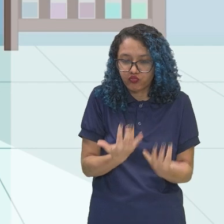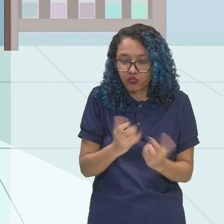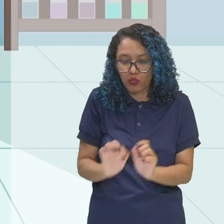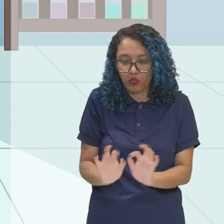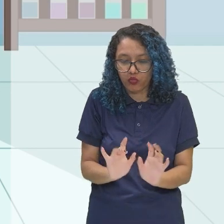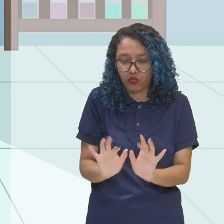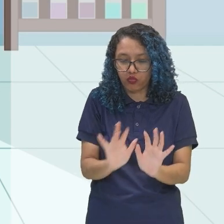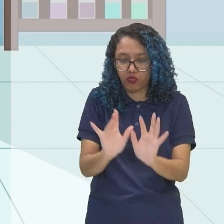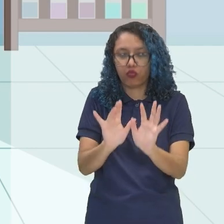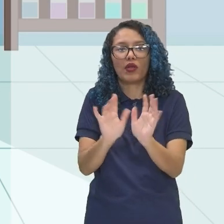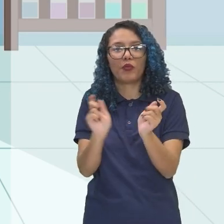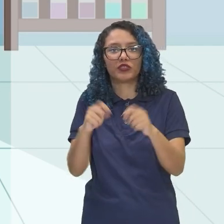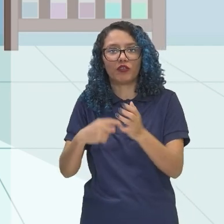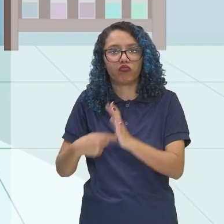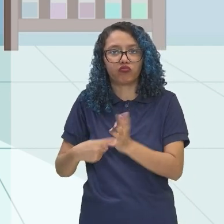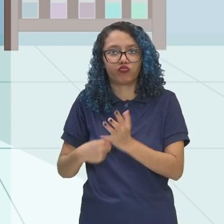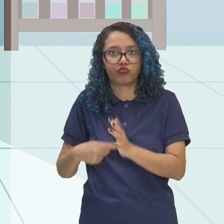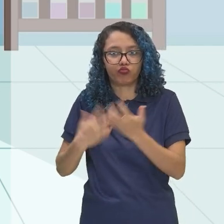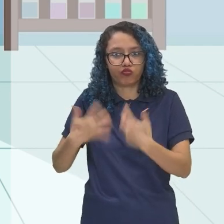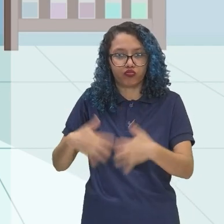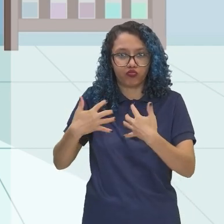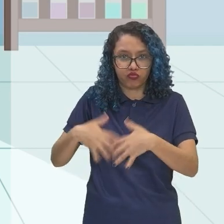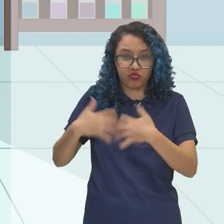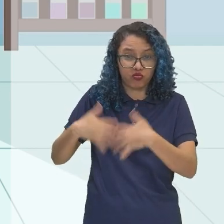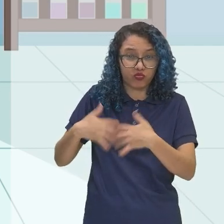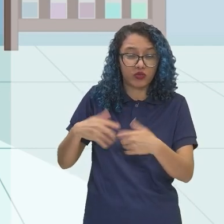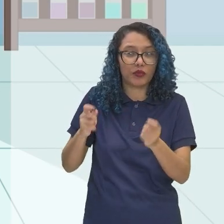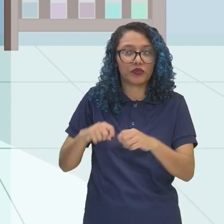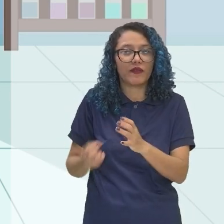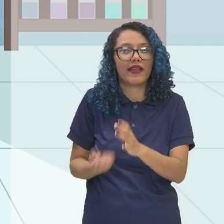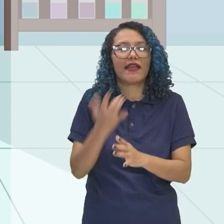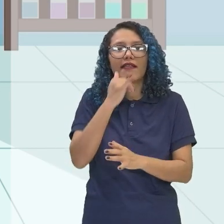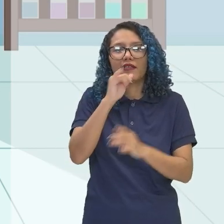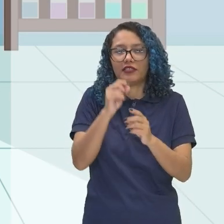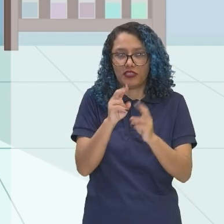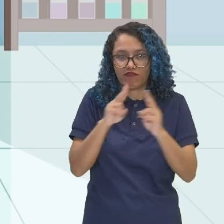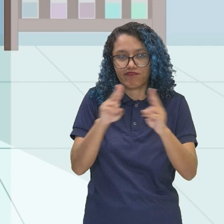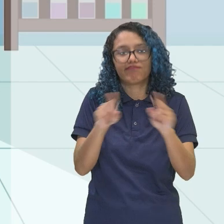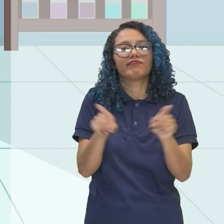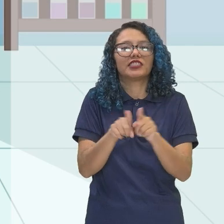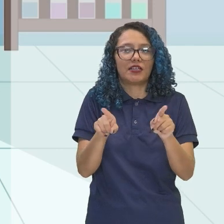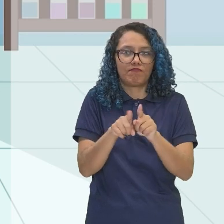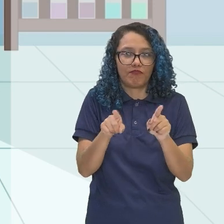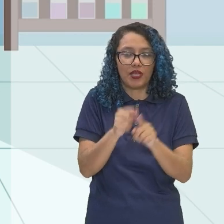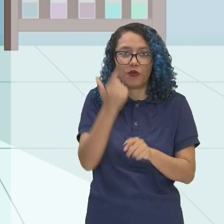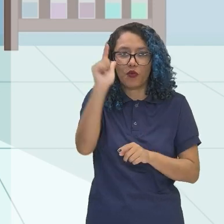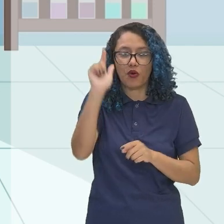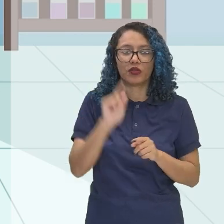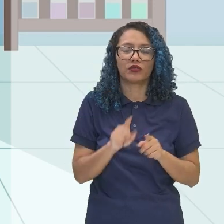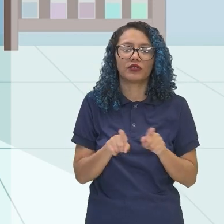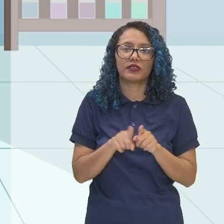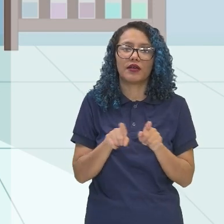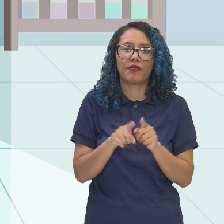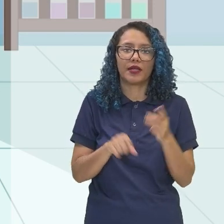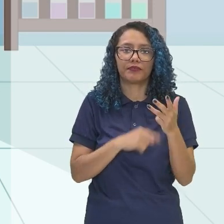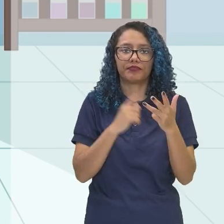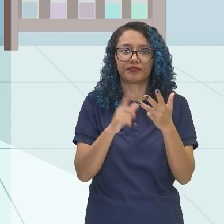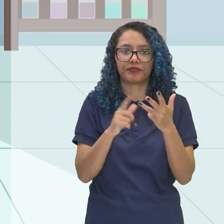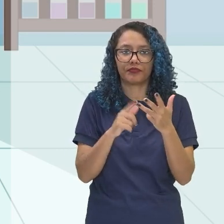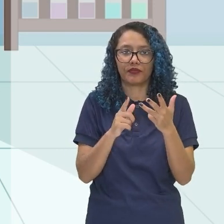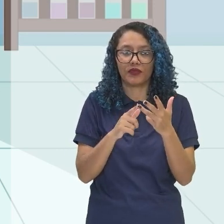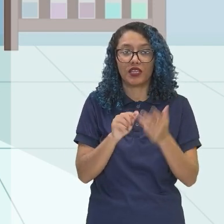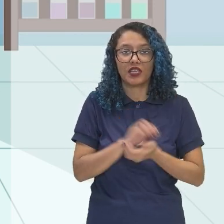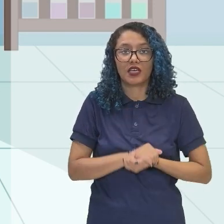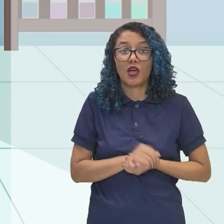acionar turbinas que produzem eletricidade. Outra também muito utilizada, mas essa daí ela